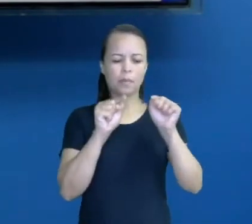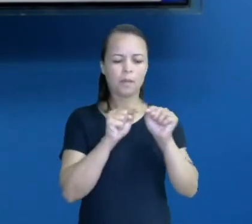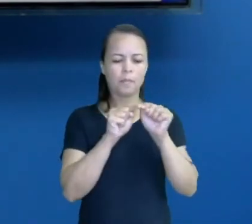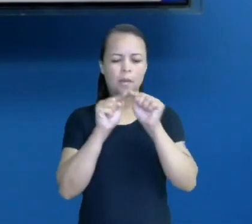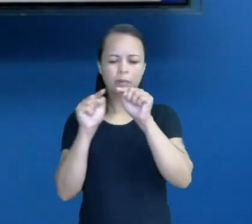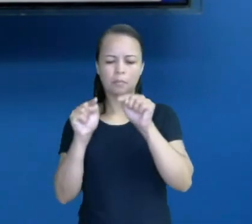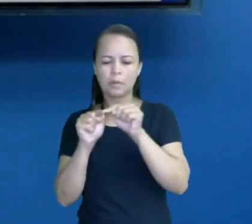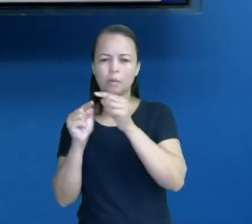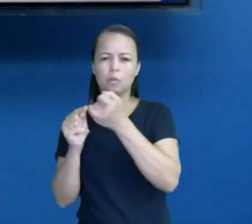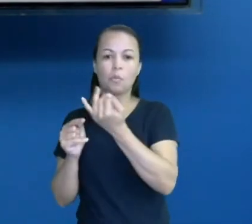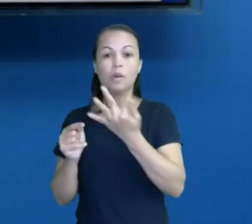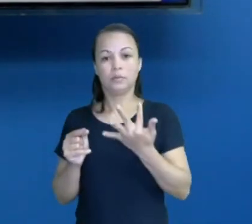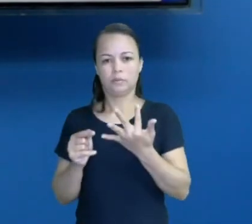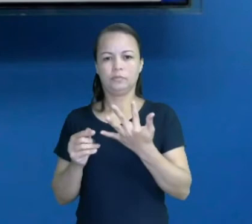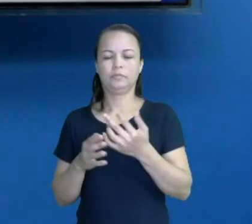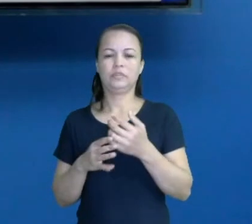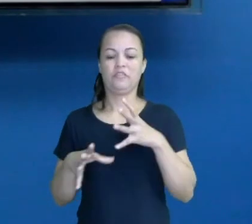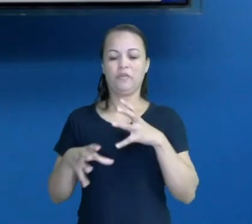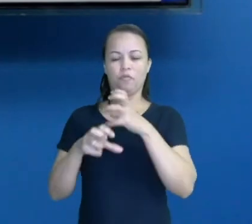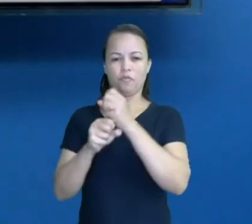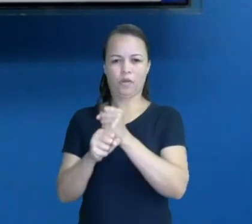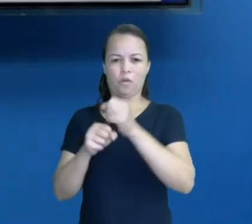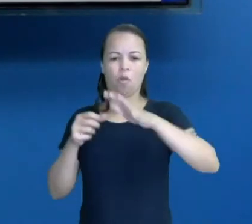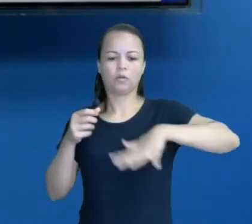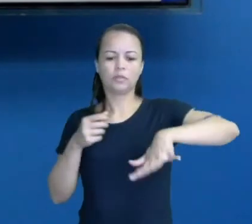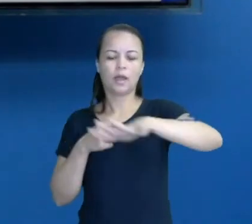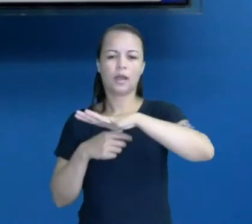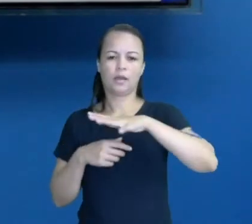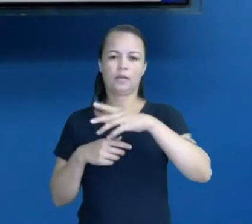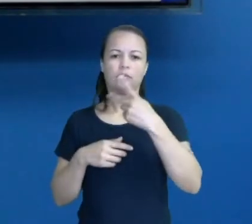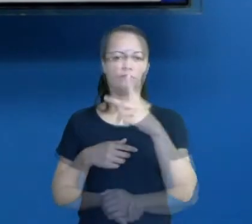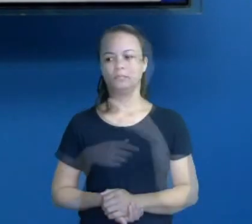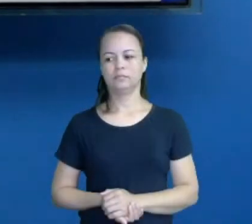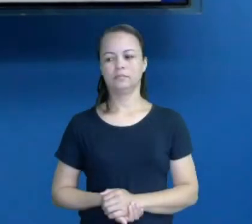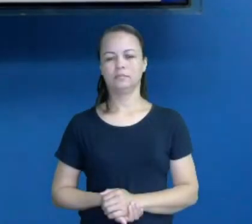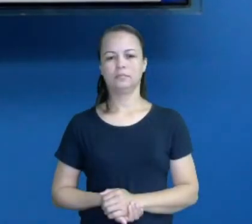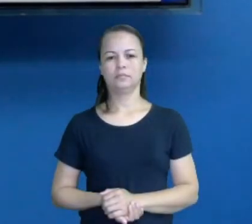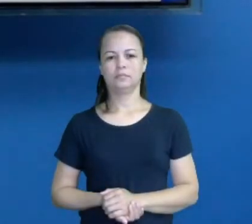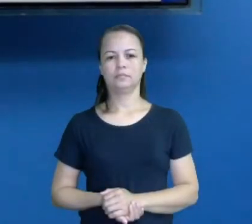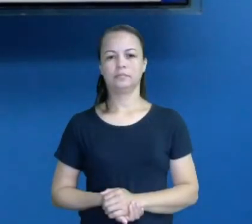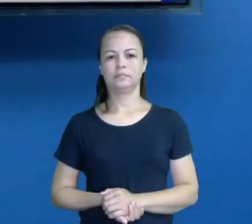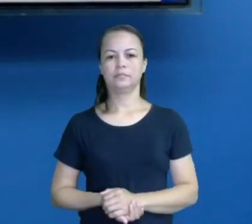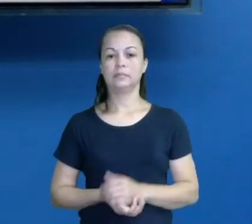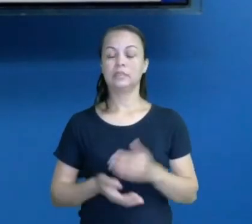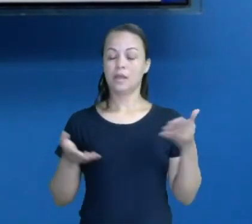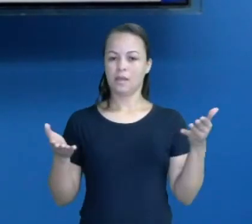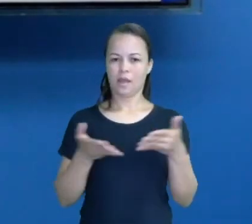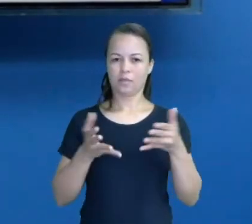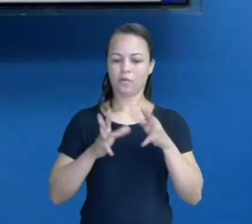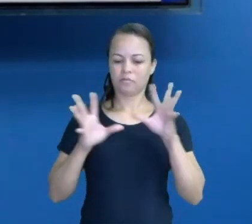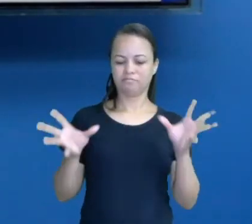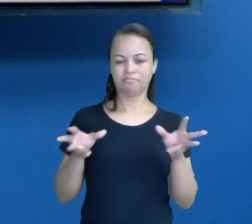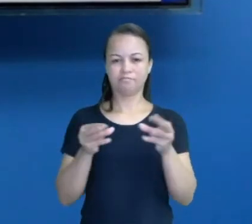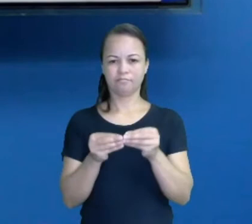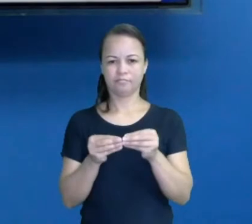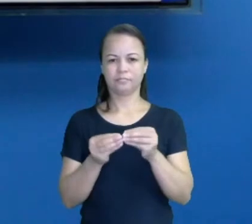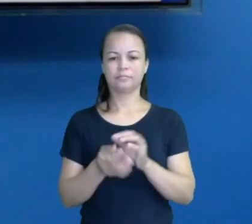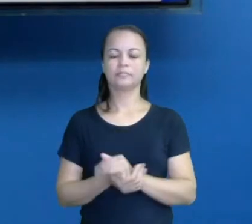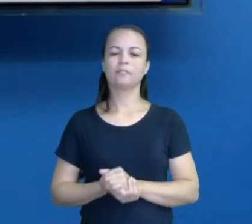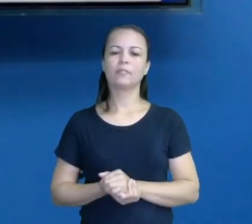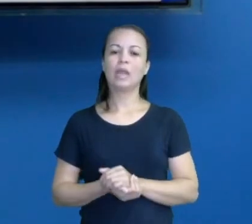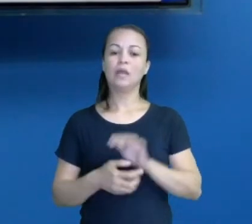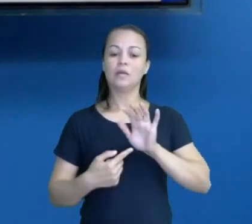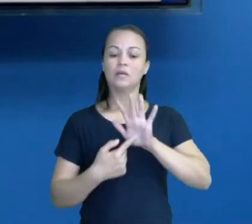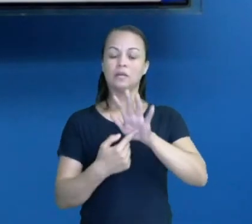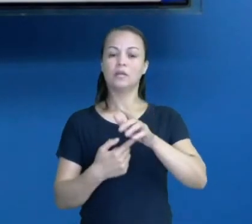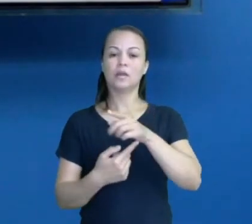e vê o valor da área do seu desenho. Agora vamos revisar? Eu trouxe algumas